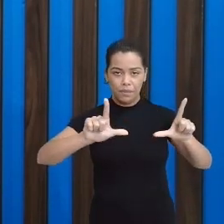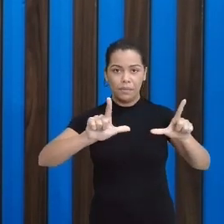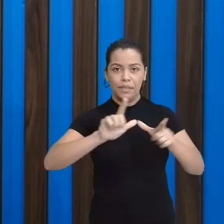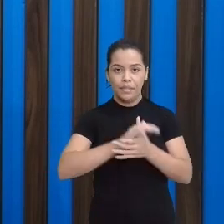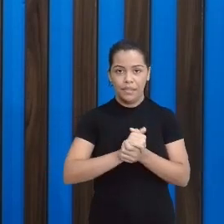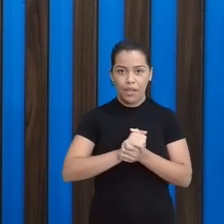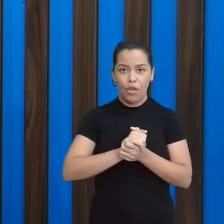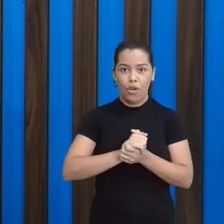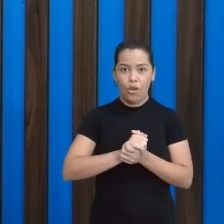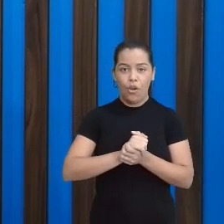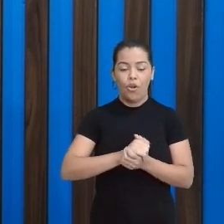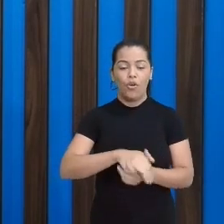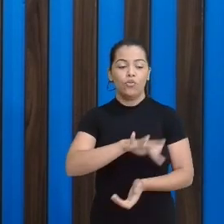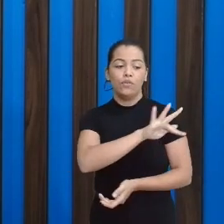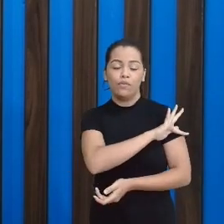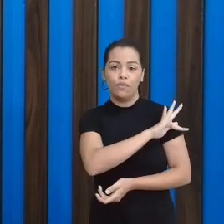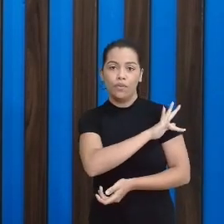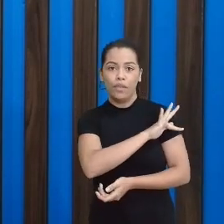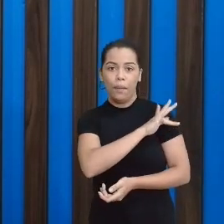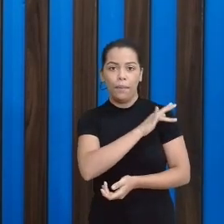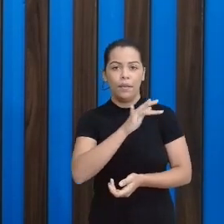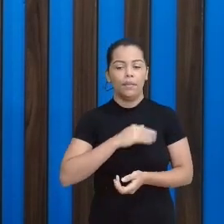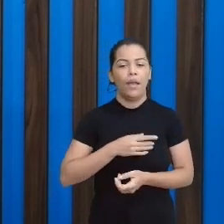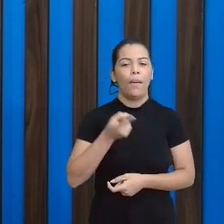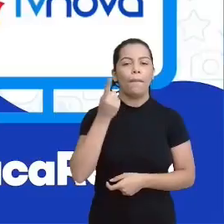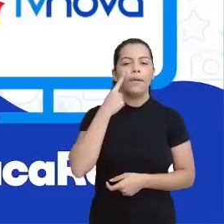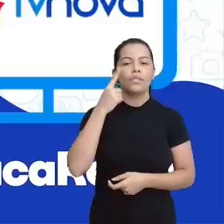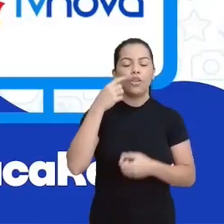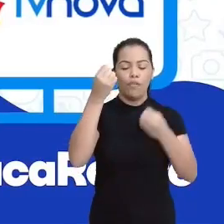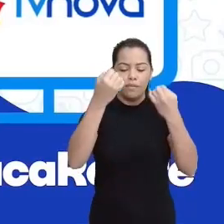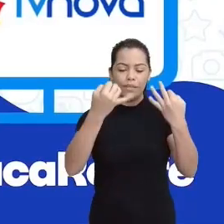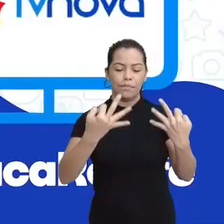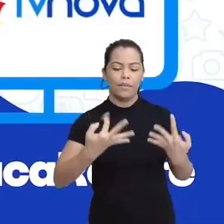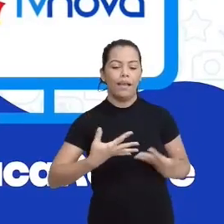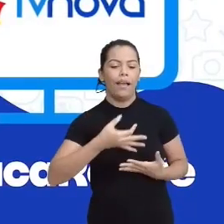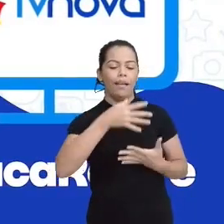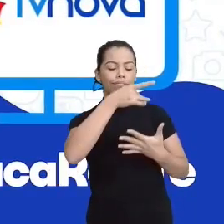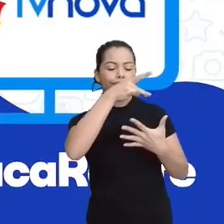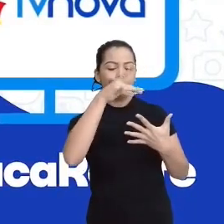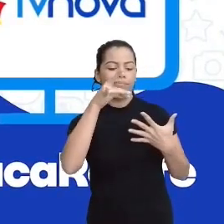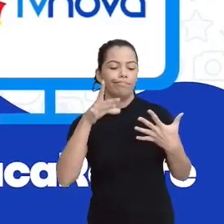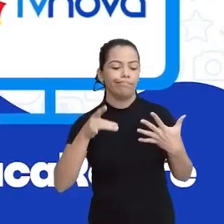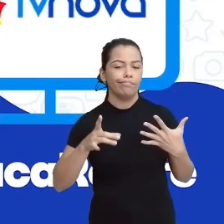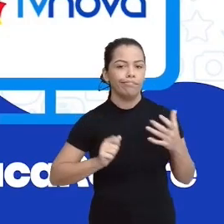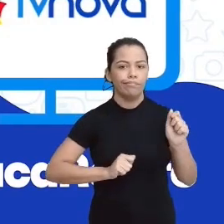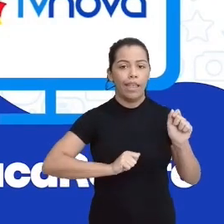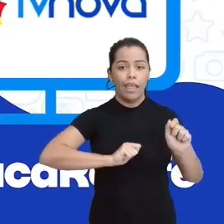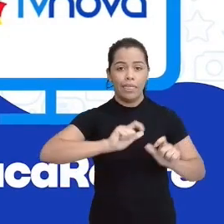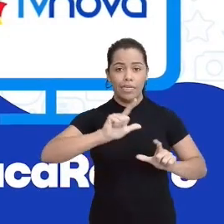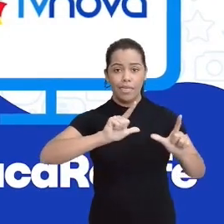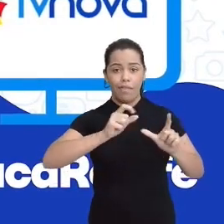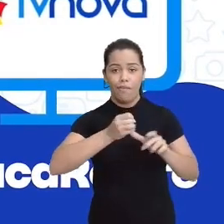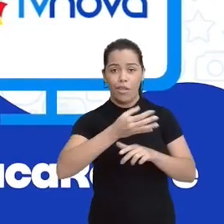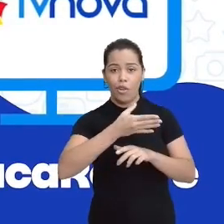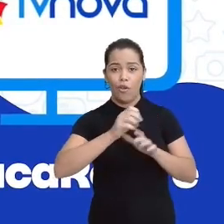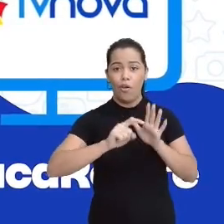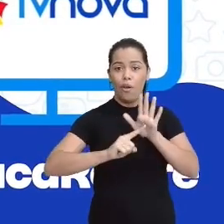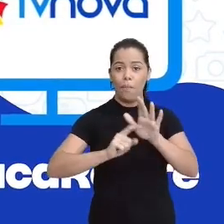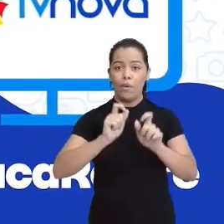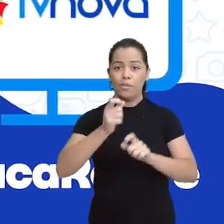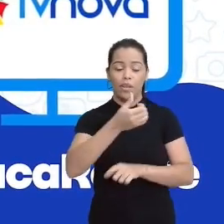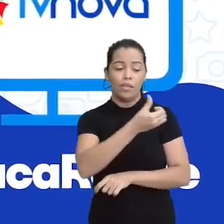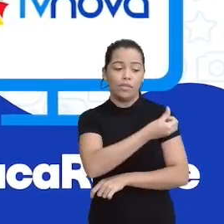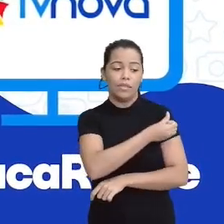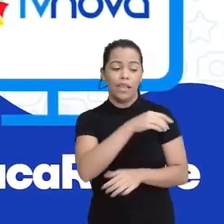Então presta atenção que eu vou explicar tudo bem direitinho. Na TV Nova serão exibidas as aulas do 6º ao 9º